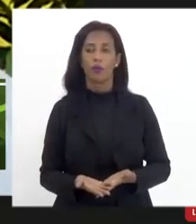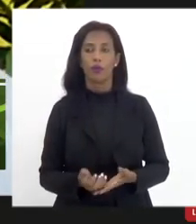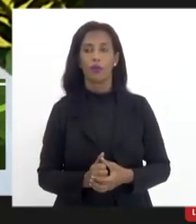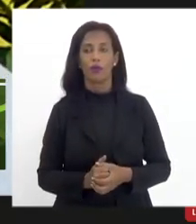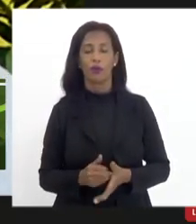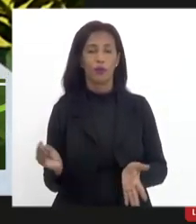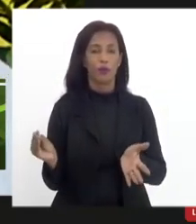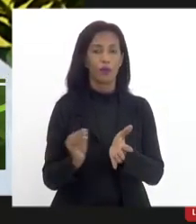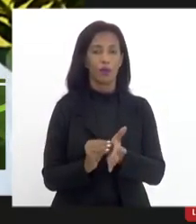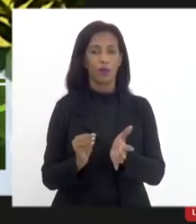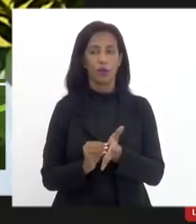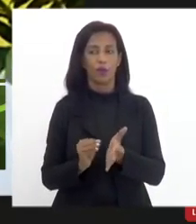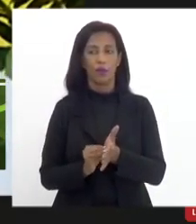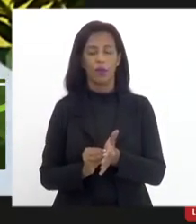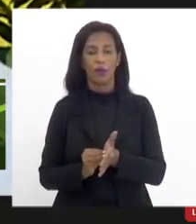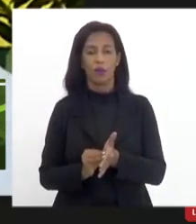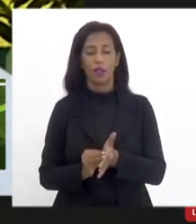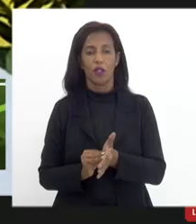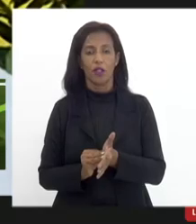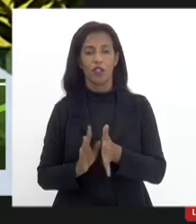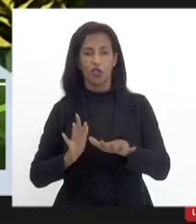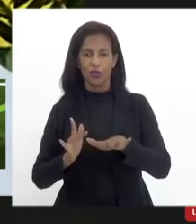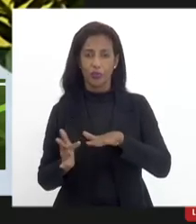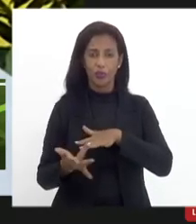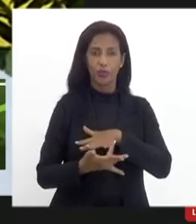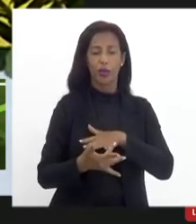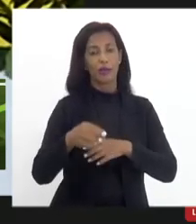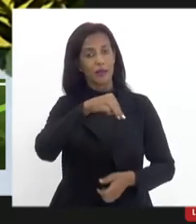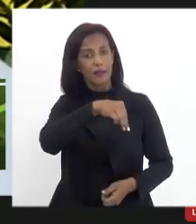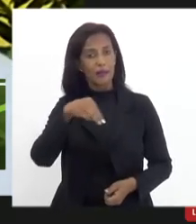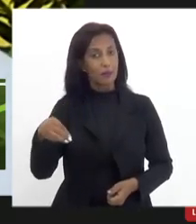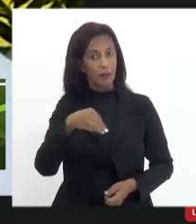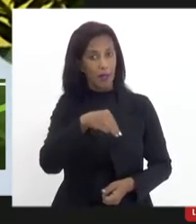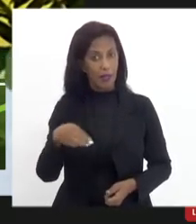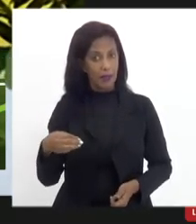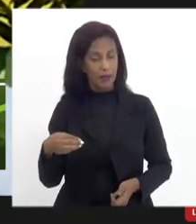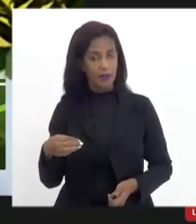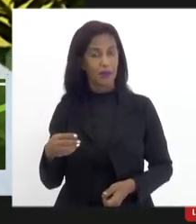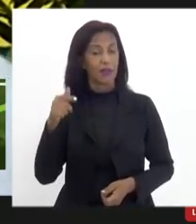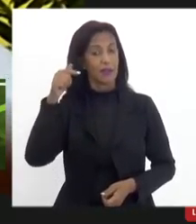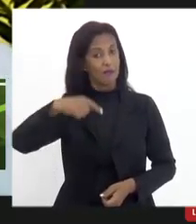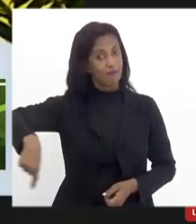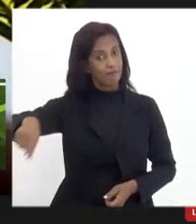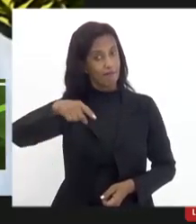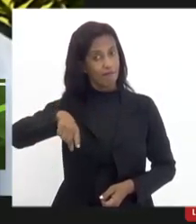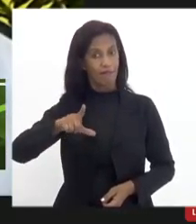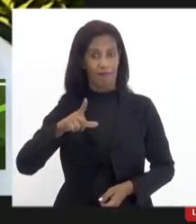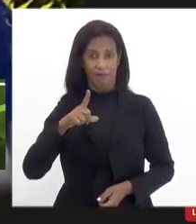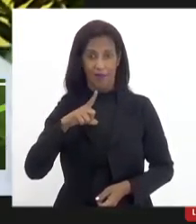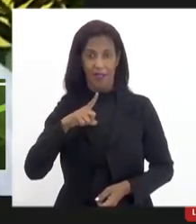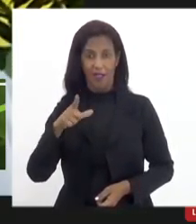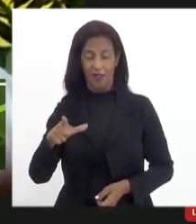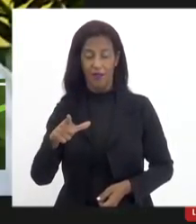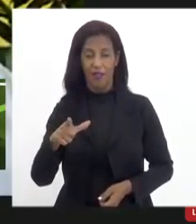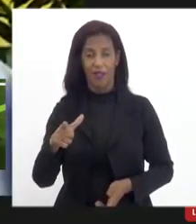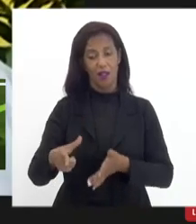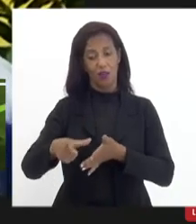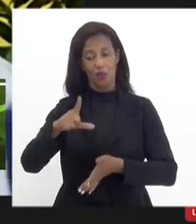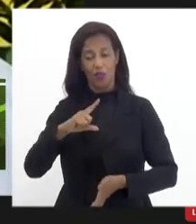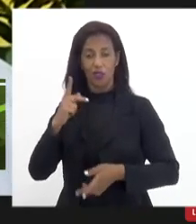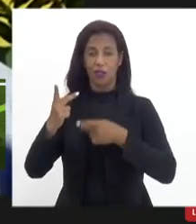da falta de inclusão digital desses mestres. Né? E aí vem até um adiantado da minha fala,